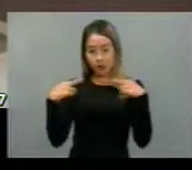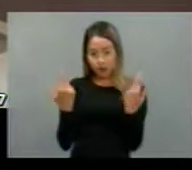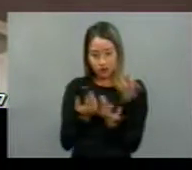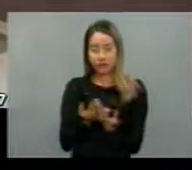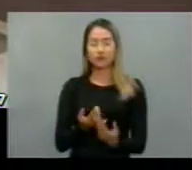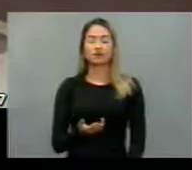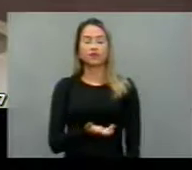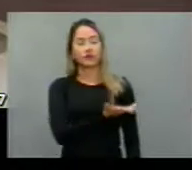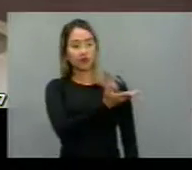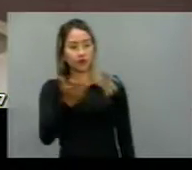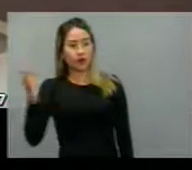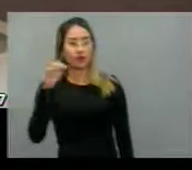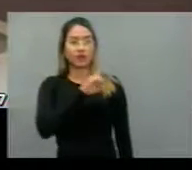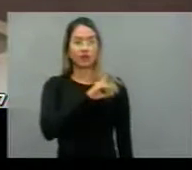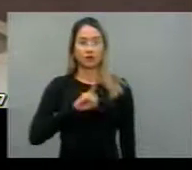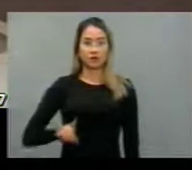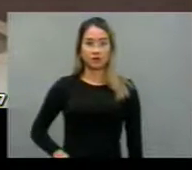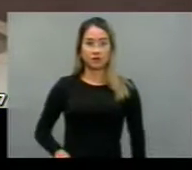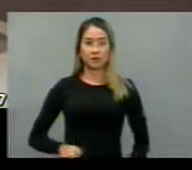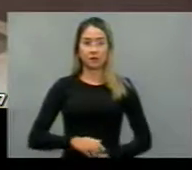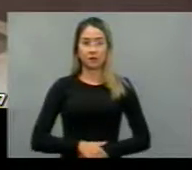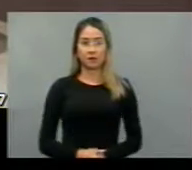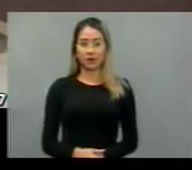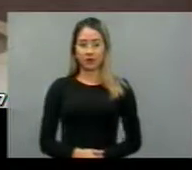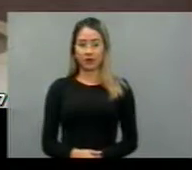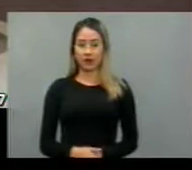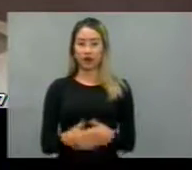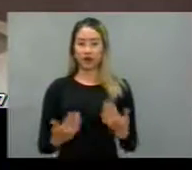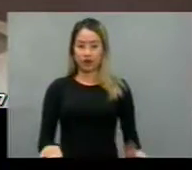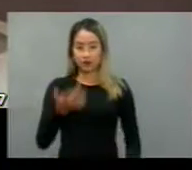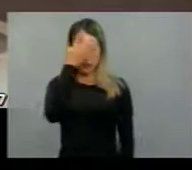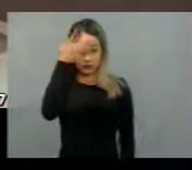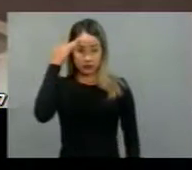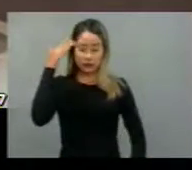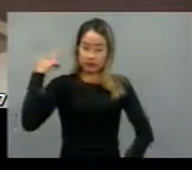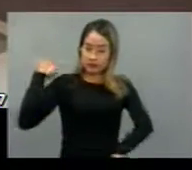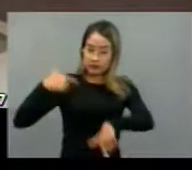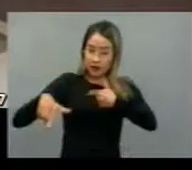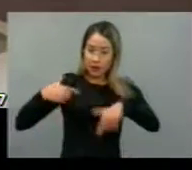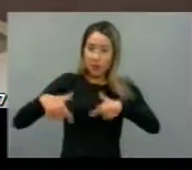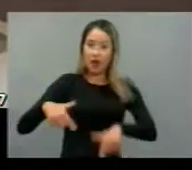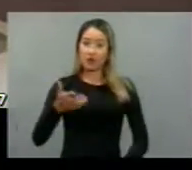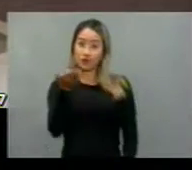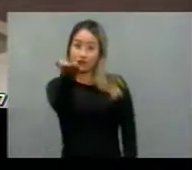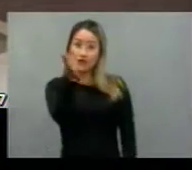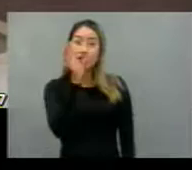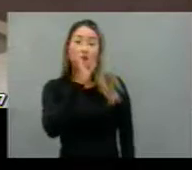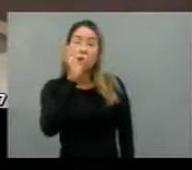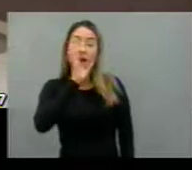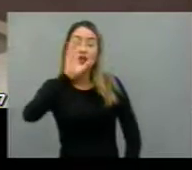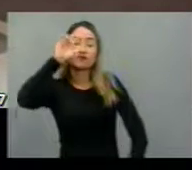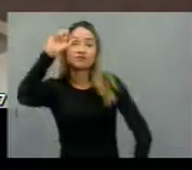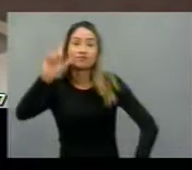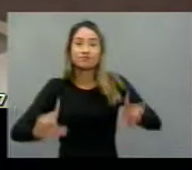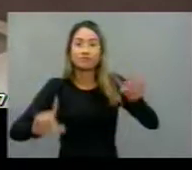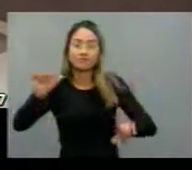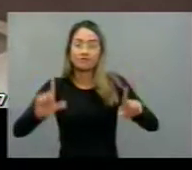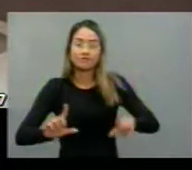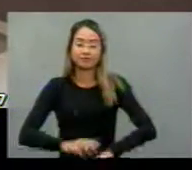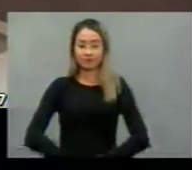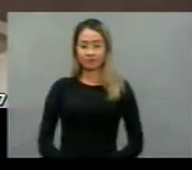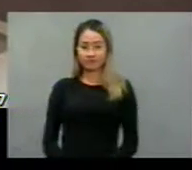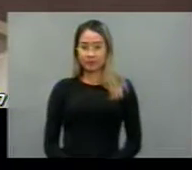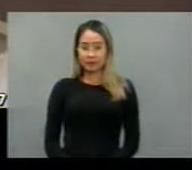demais deputados e deputadas, aos trabalhadores que nos ouvem agora e demais membros da